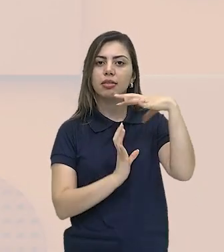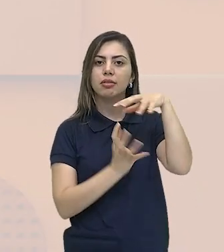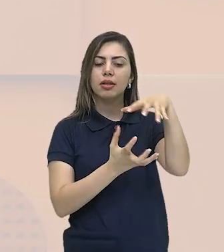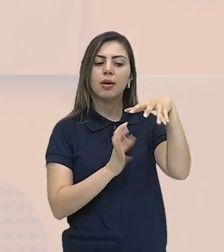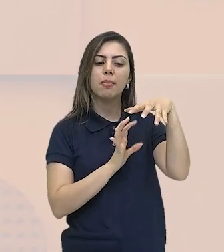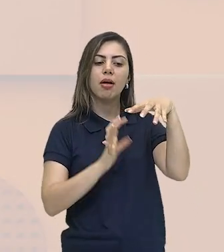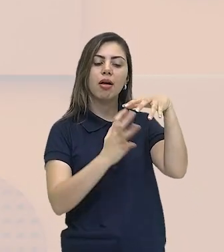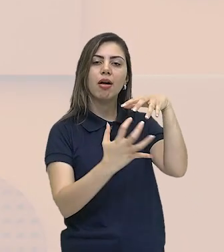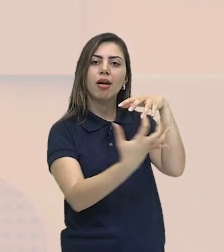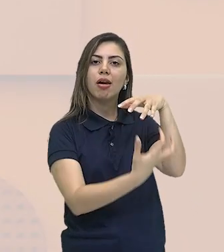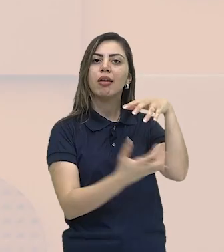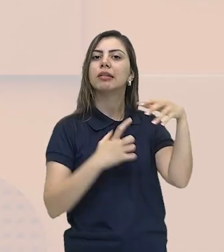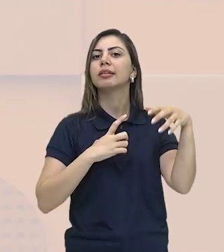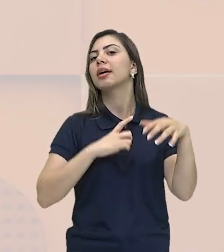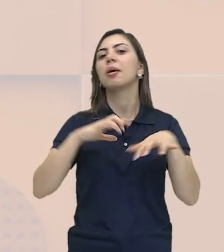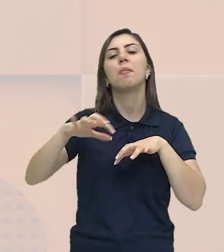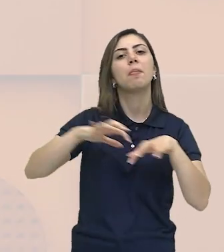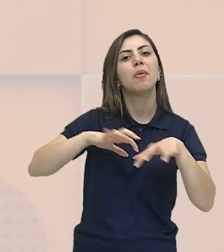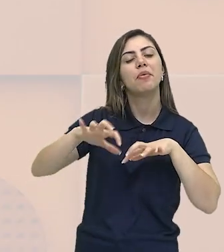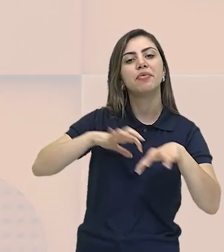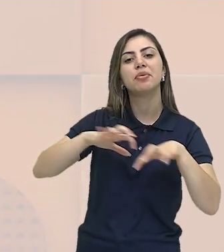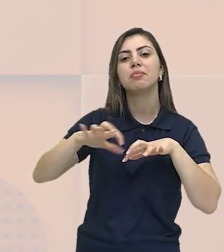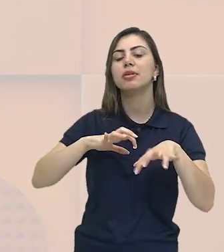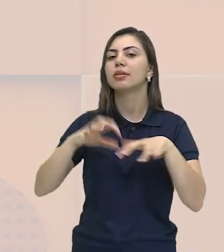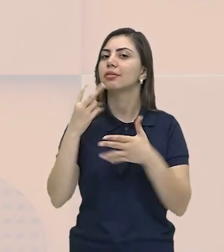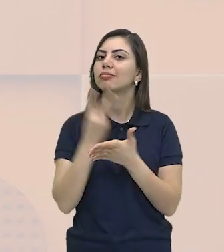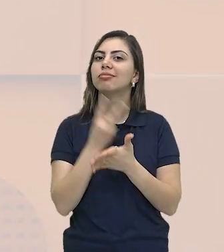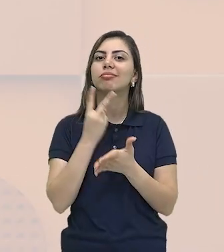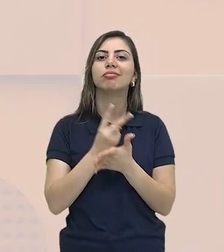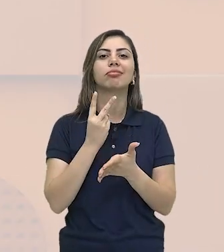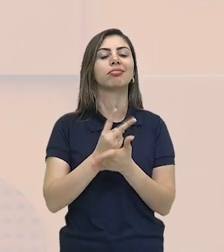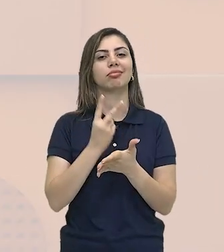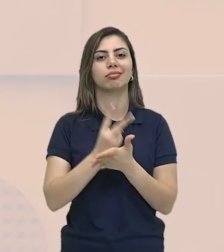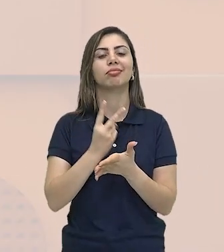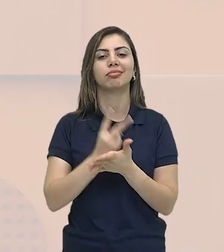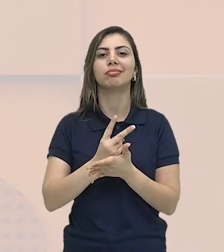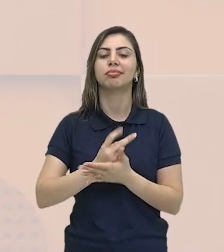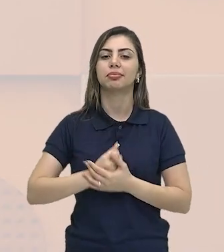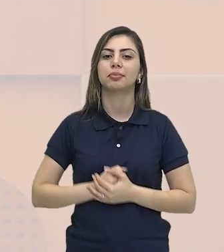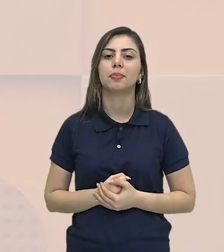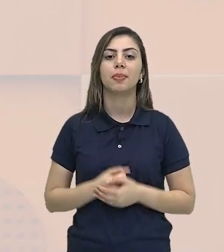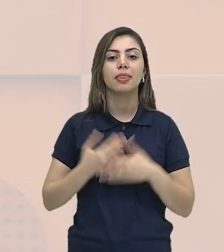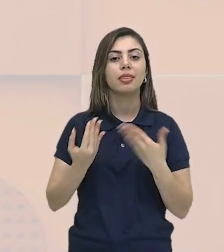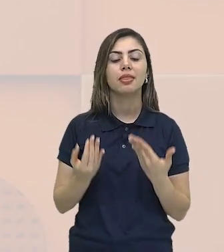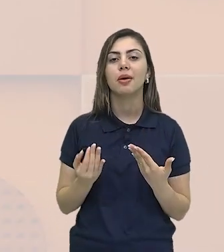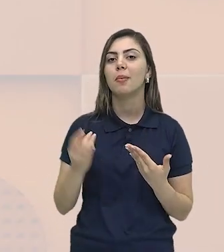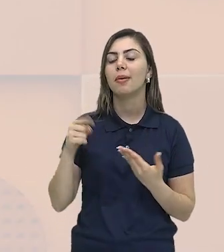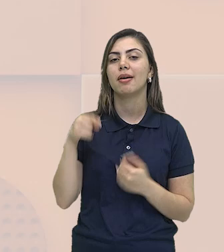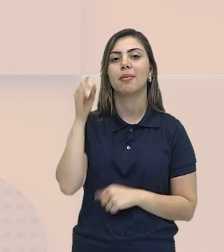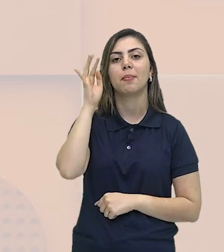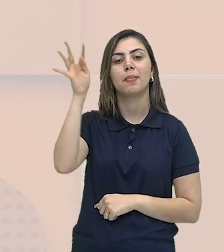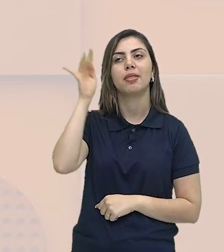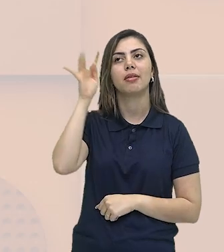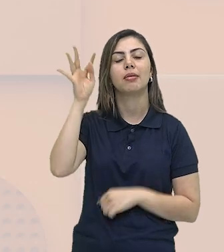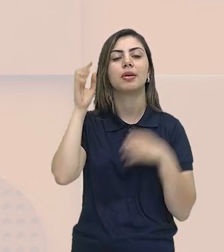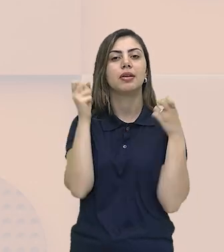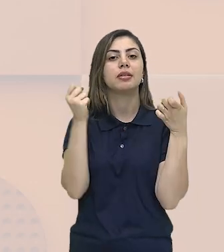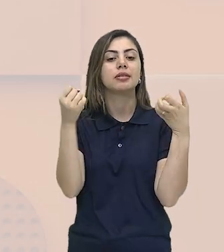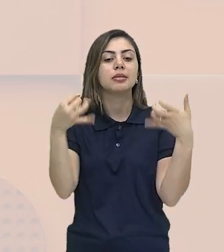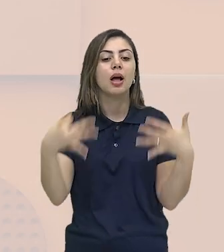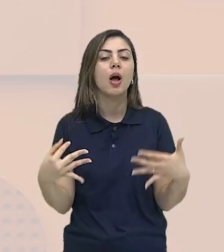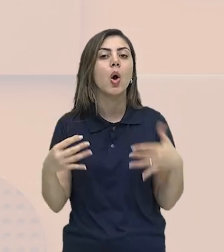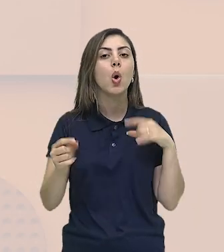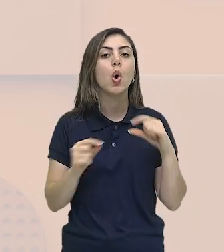em movimento, elas estão à deriva na superfície terrestre. Essa teoria que veio a explicar que